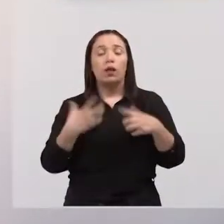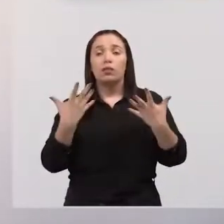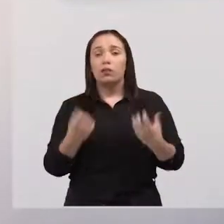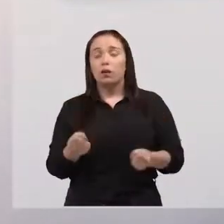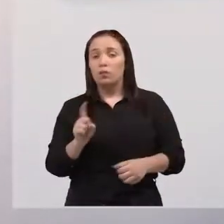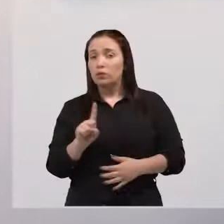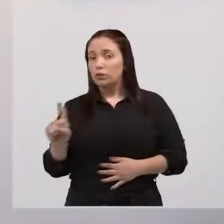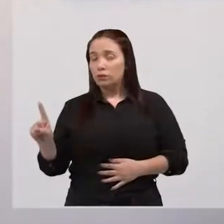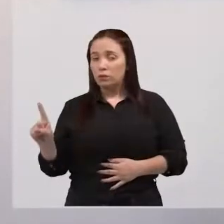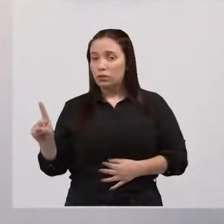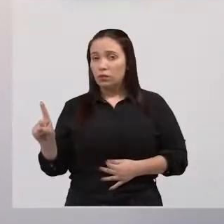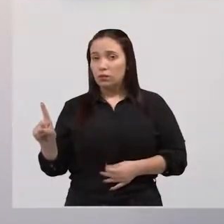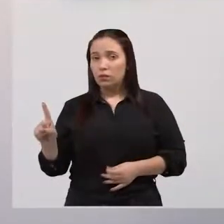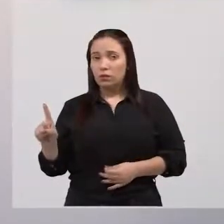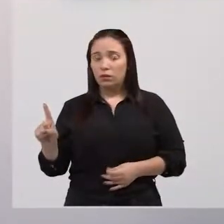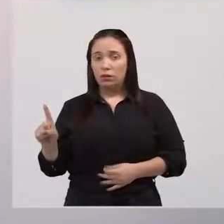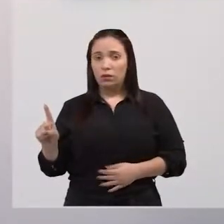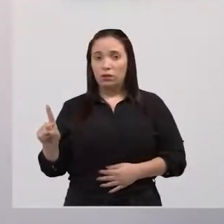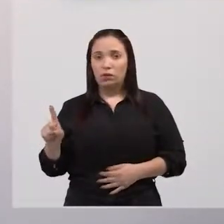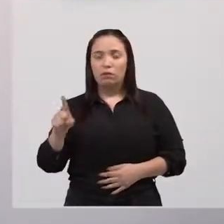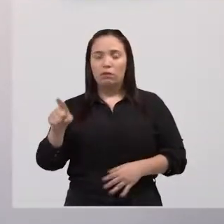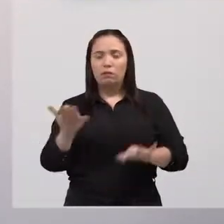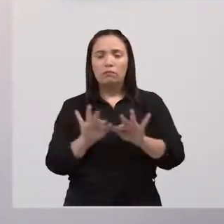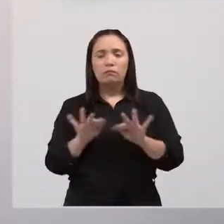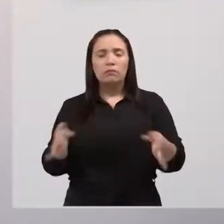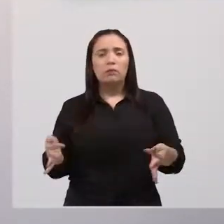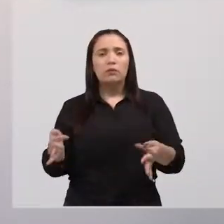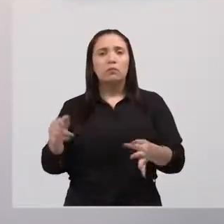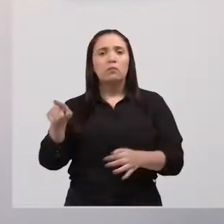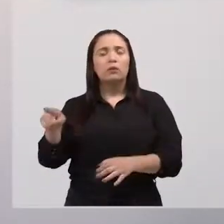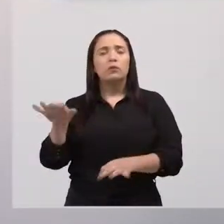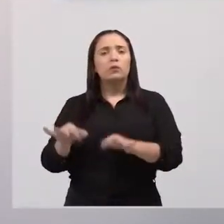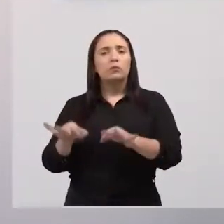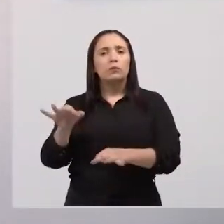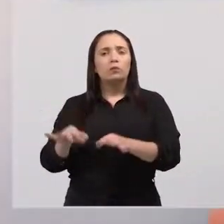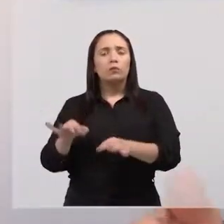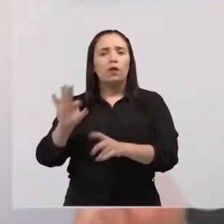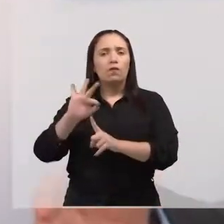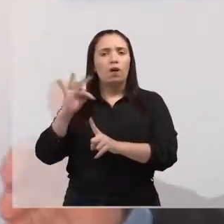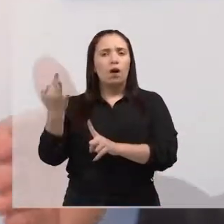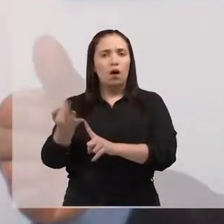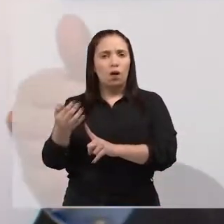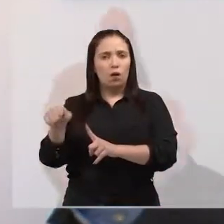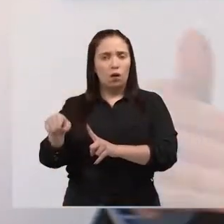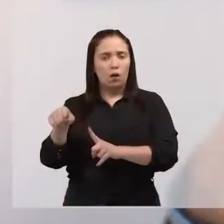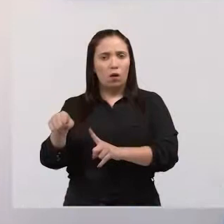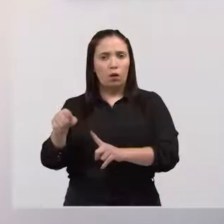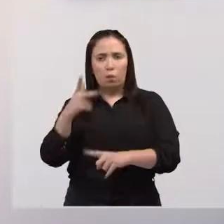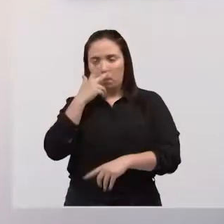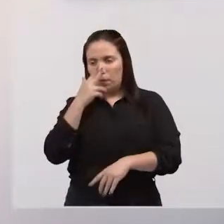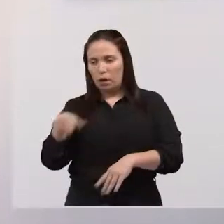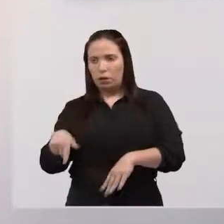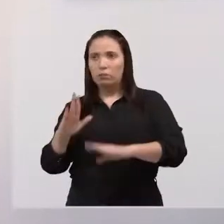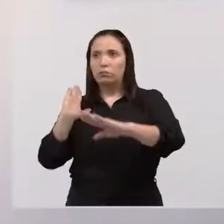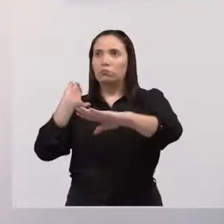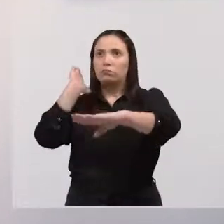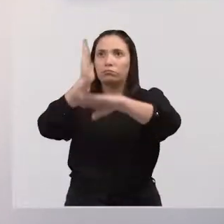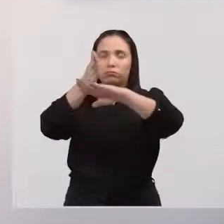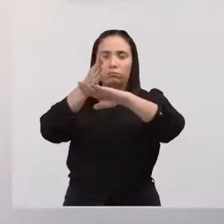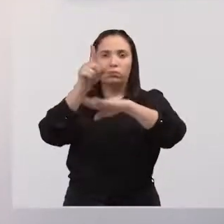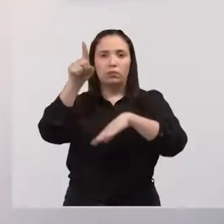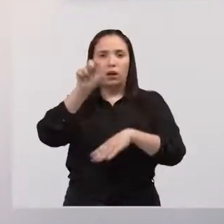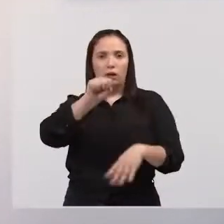que uma simples comarca consiga hoje ter uma dimensão maior do que o Supremo Tribunal